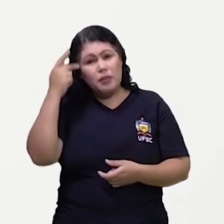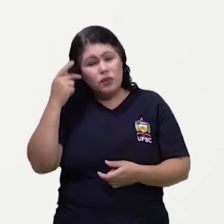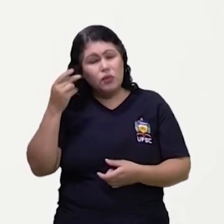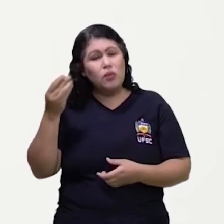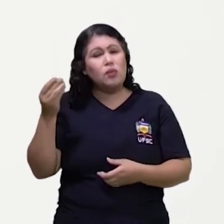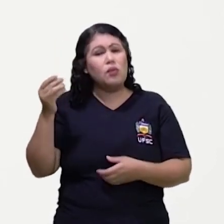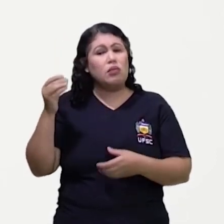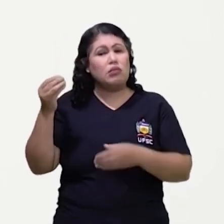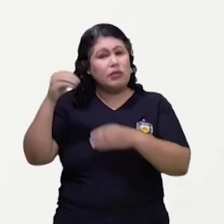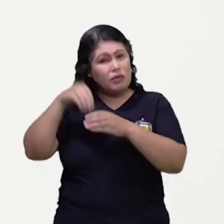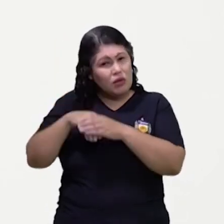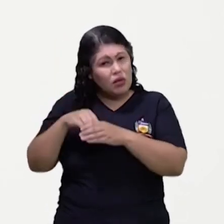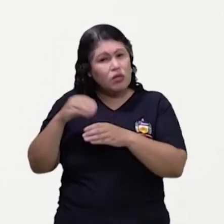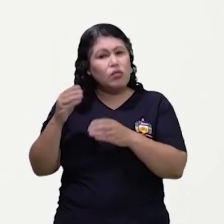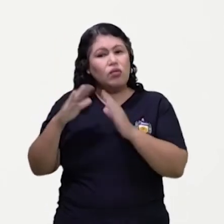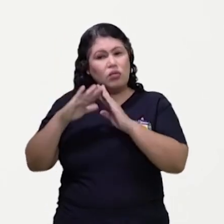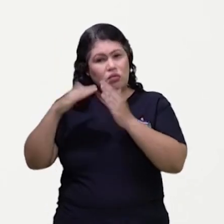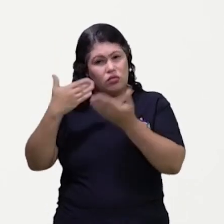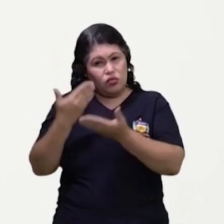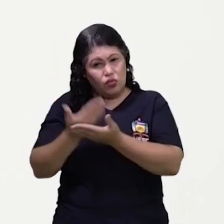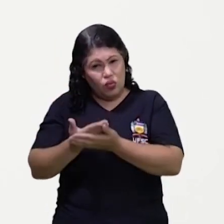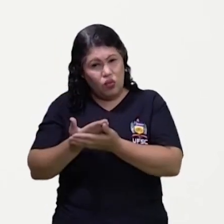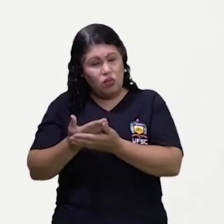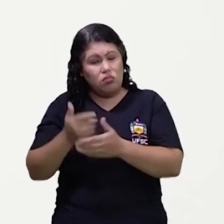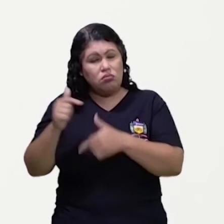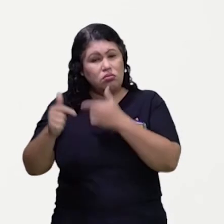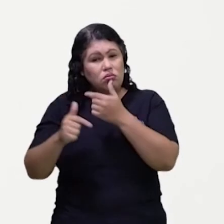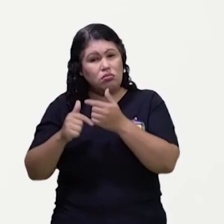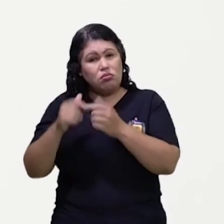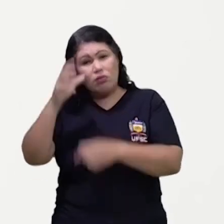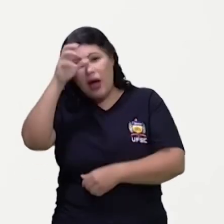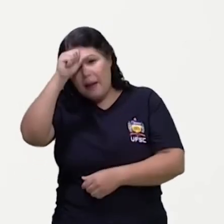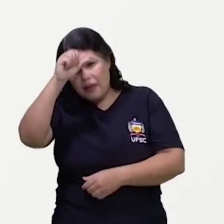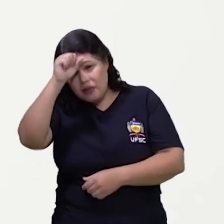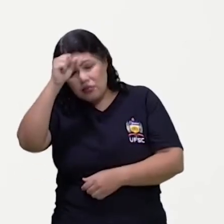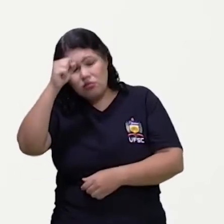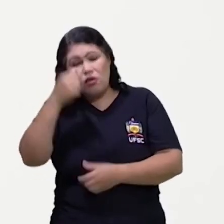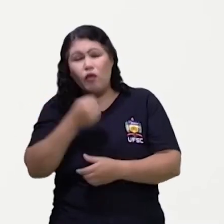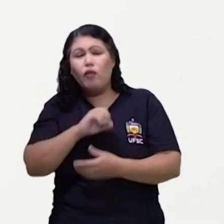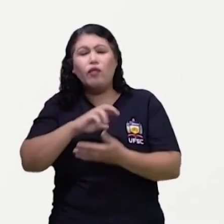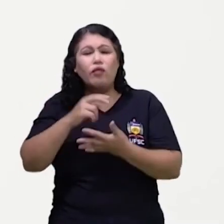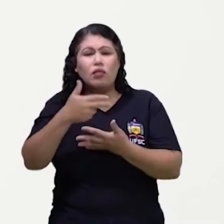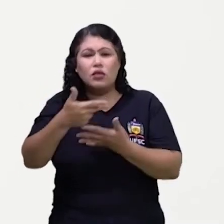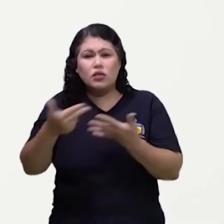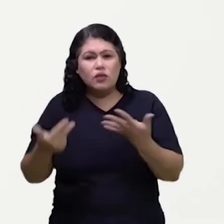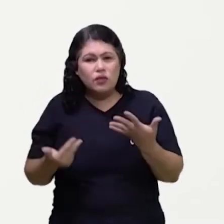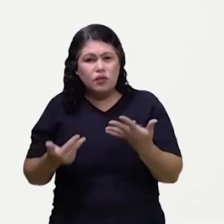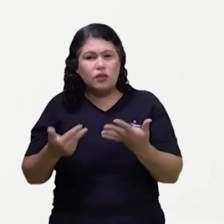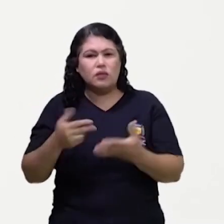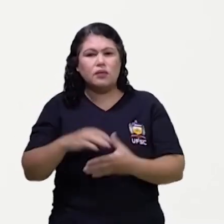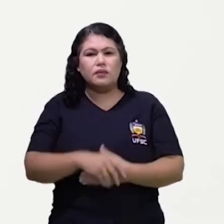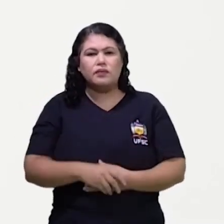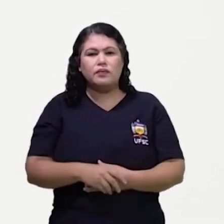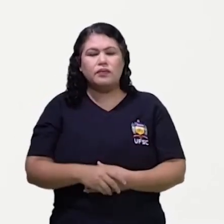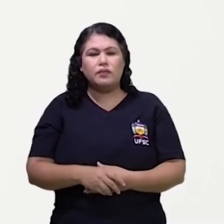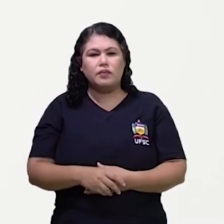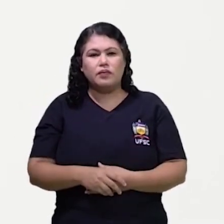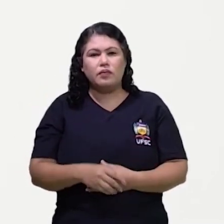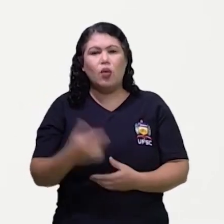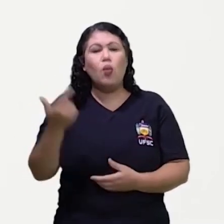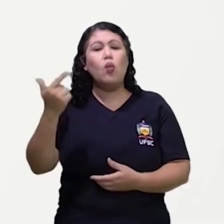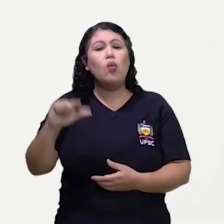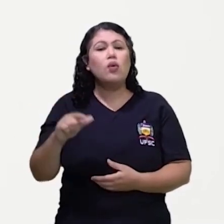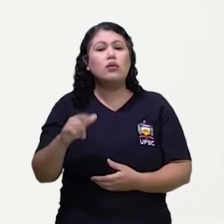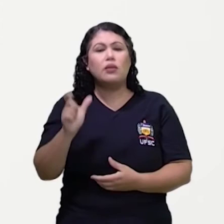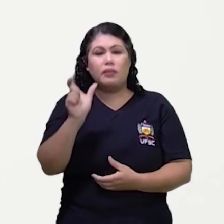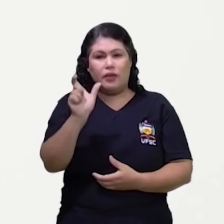na escola aprendeu muitas coisas e também na vida. Então, ela é uma pessoa sábia. Vamos ver uma outra palavra